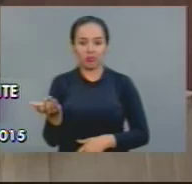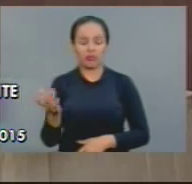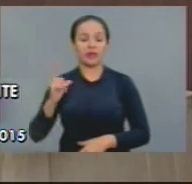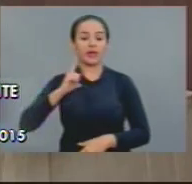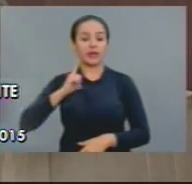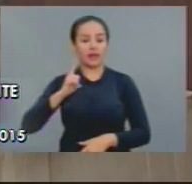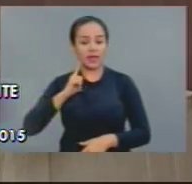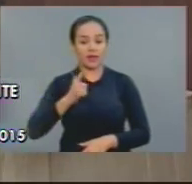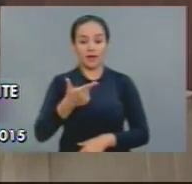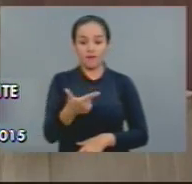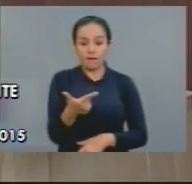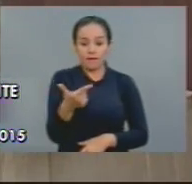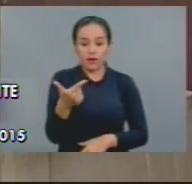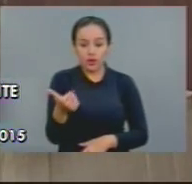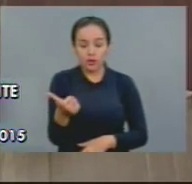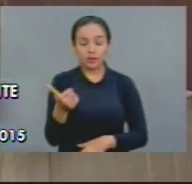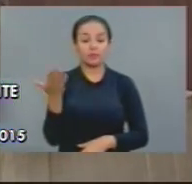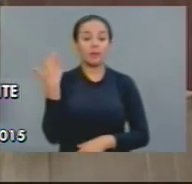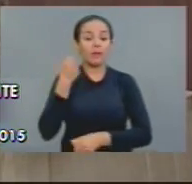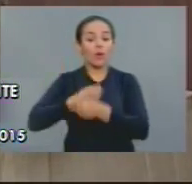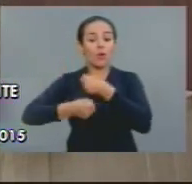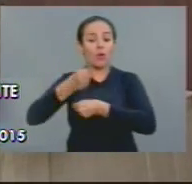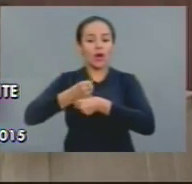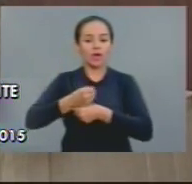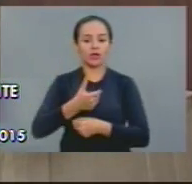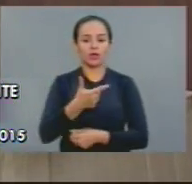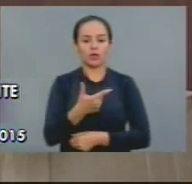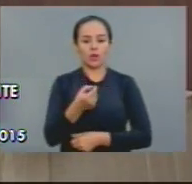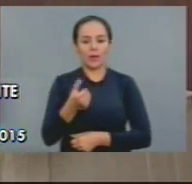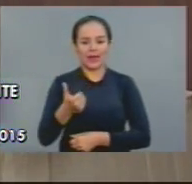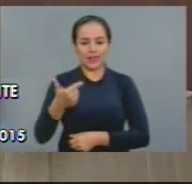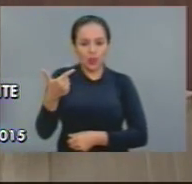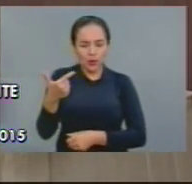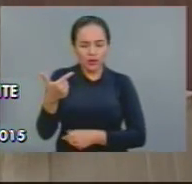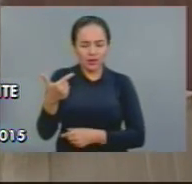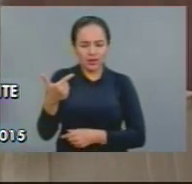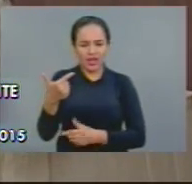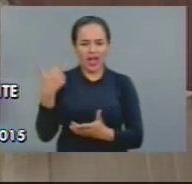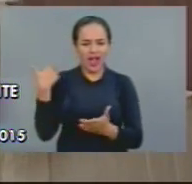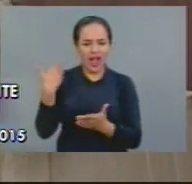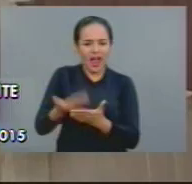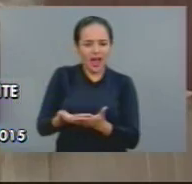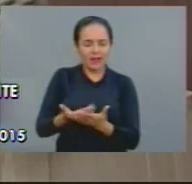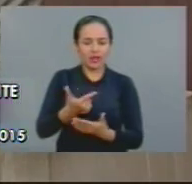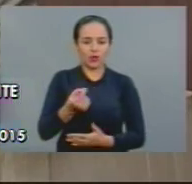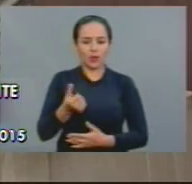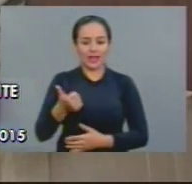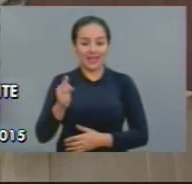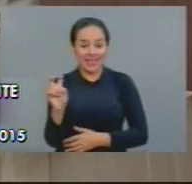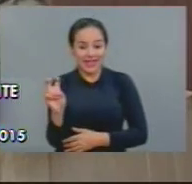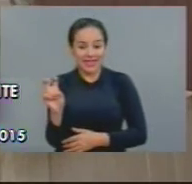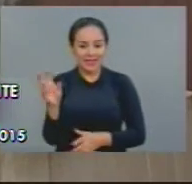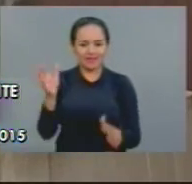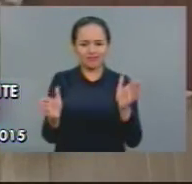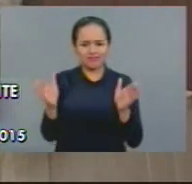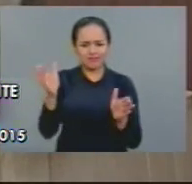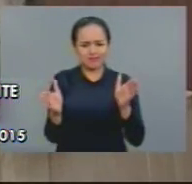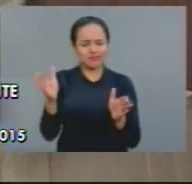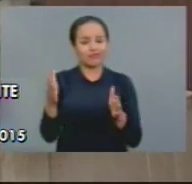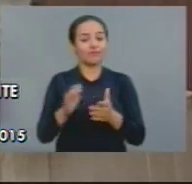21 aprovados de 2012. Nós estamos em 2015, nos estertores de 2015.